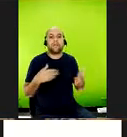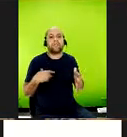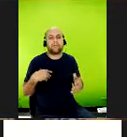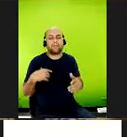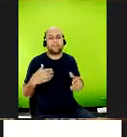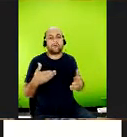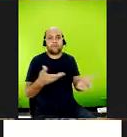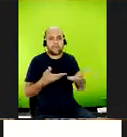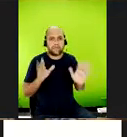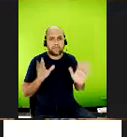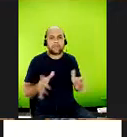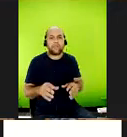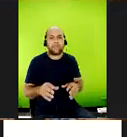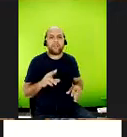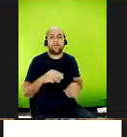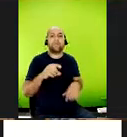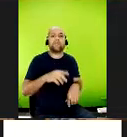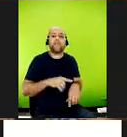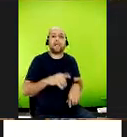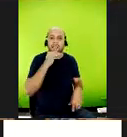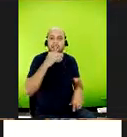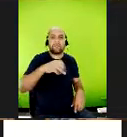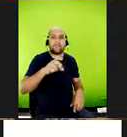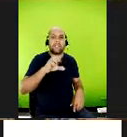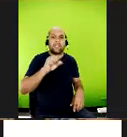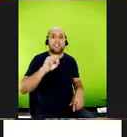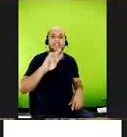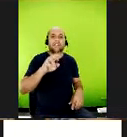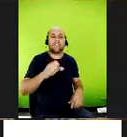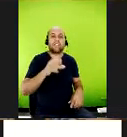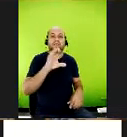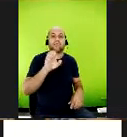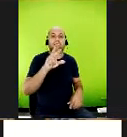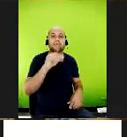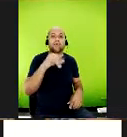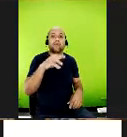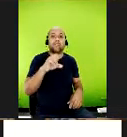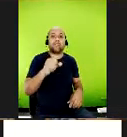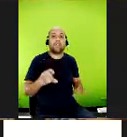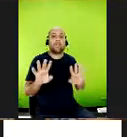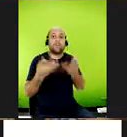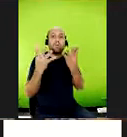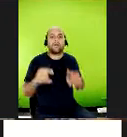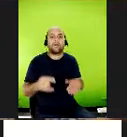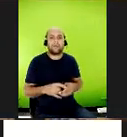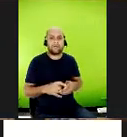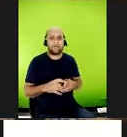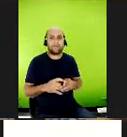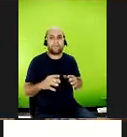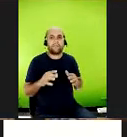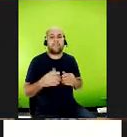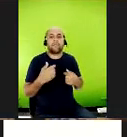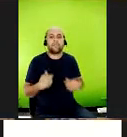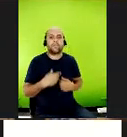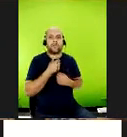trabalhar como mestre de cerimônias não é mesmo trabalhando com RH como mestre de cerimônias do evento de comemoração por dentro de casa e botei os boca em